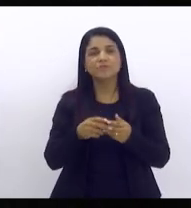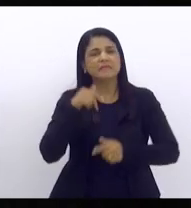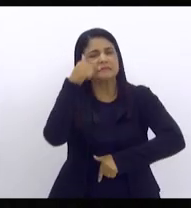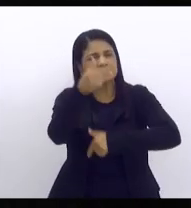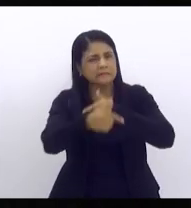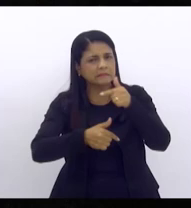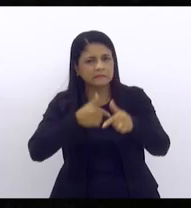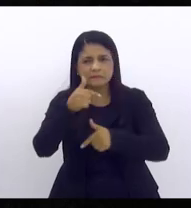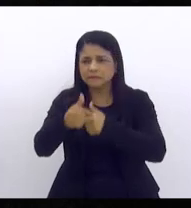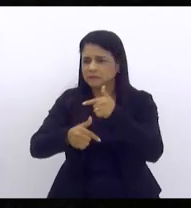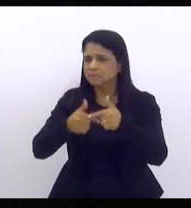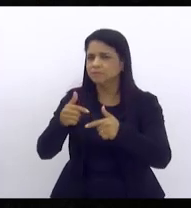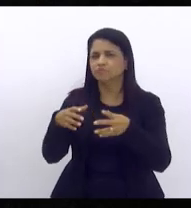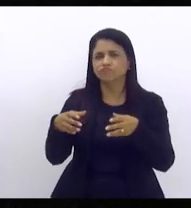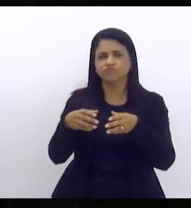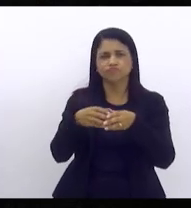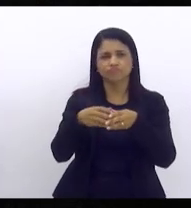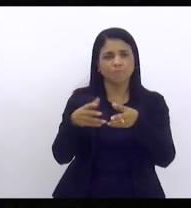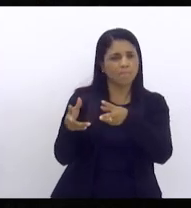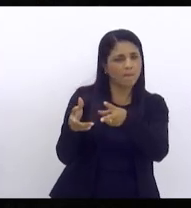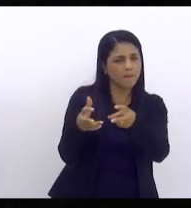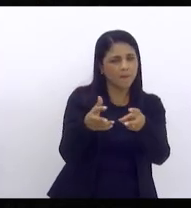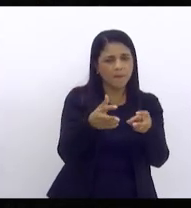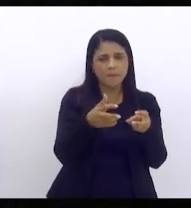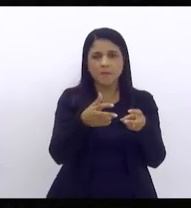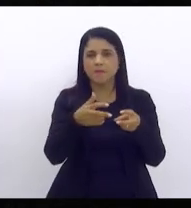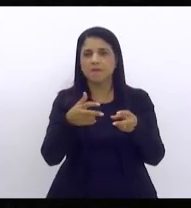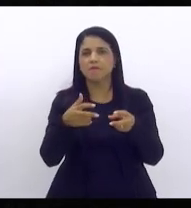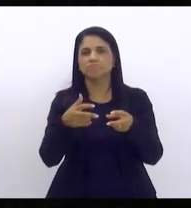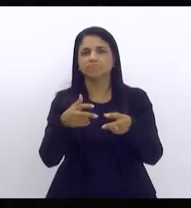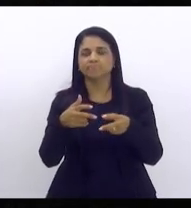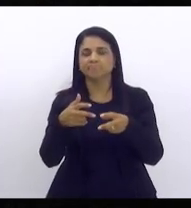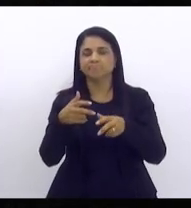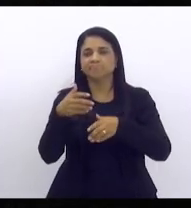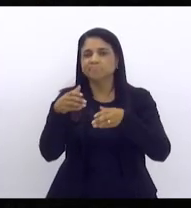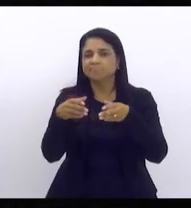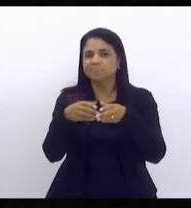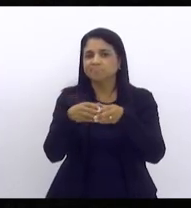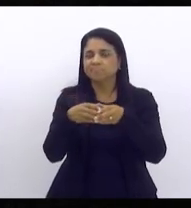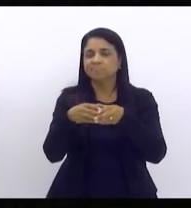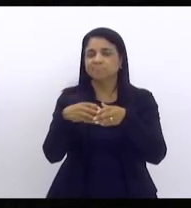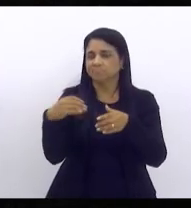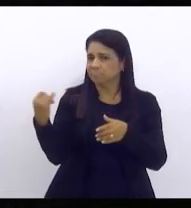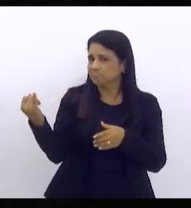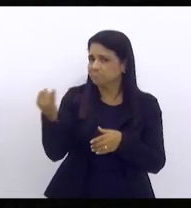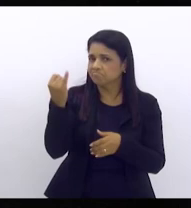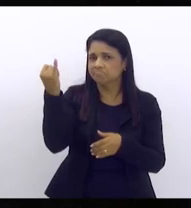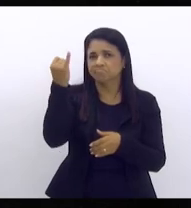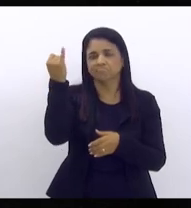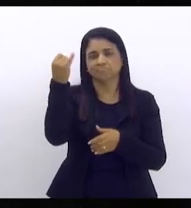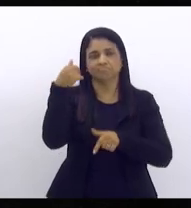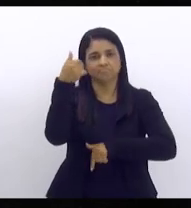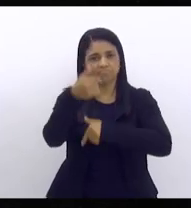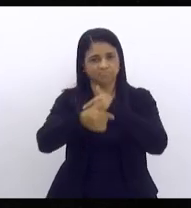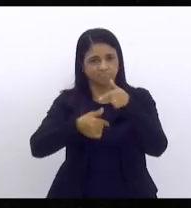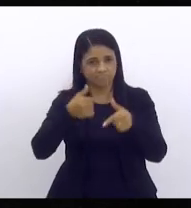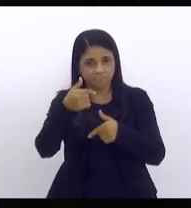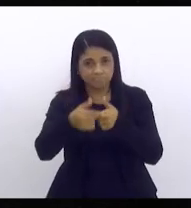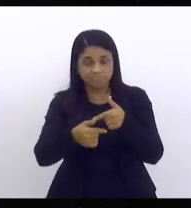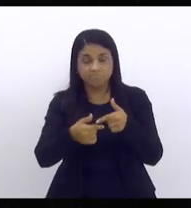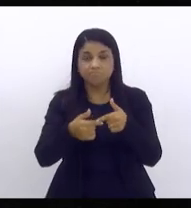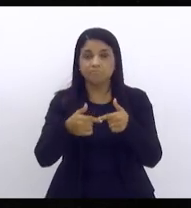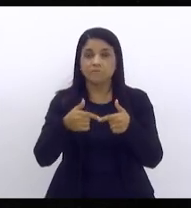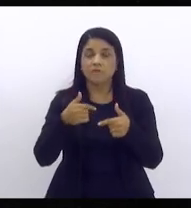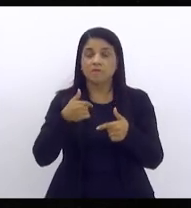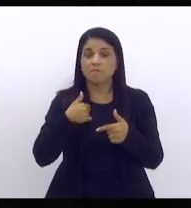trabalho, vejo o trabalho da comissão, acho que fazem um trabalho enquanto comissão importante, mas quero